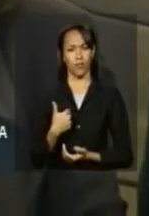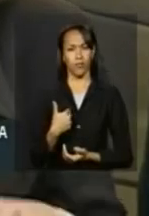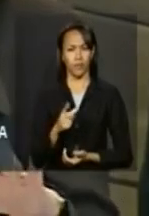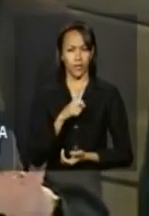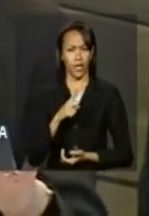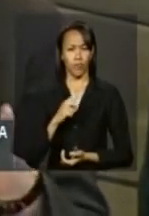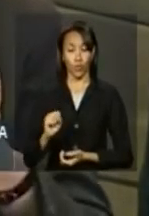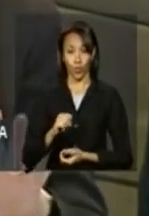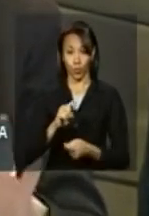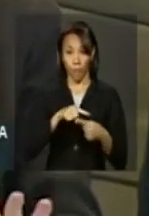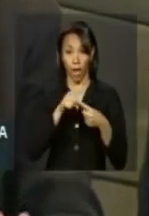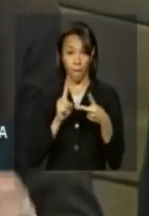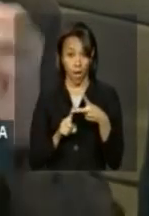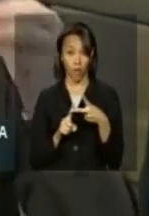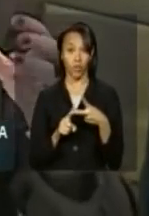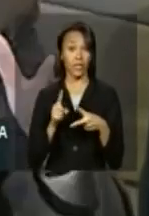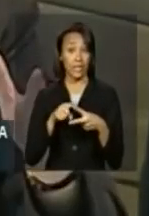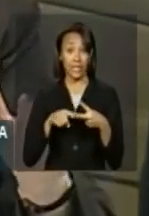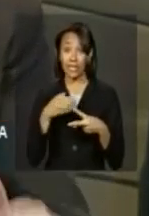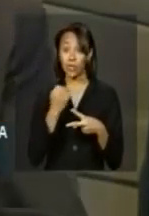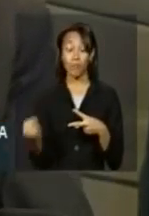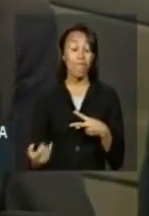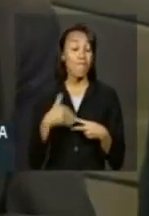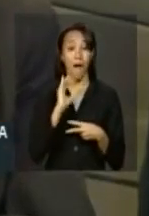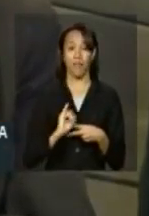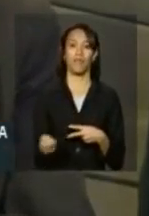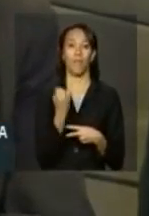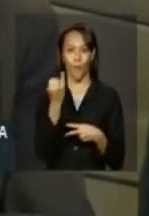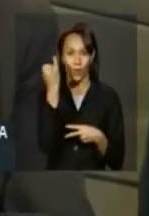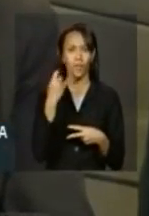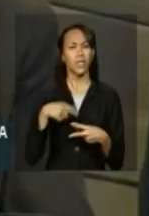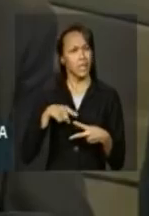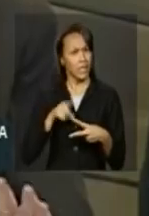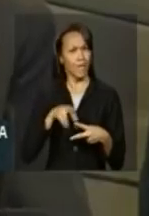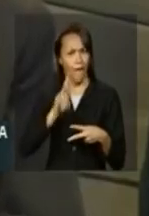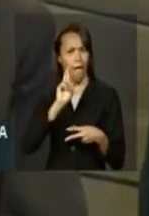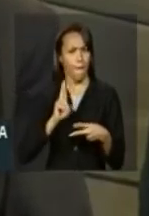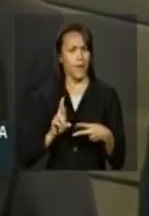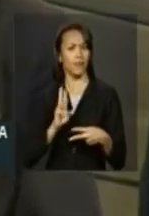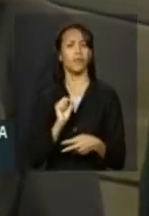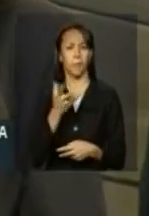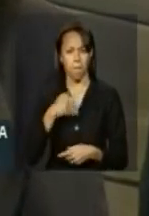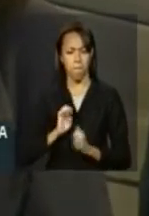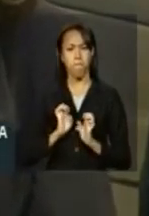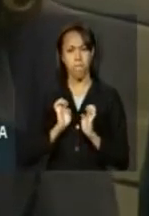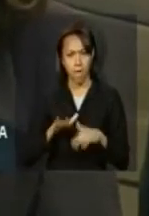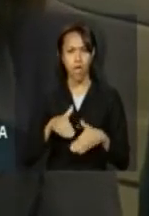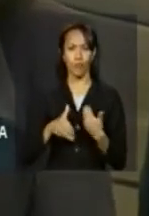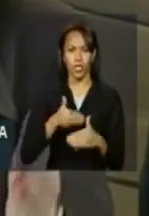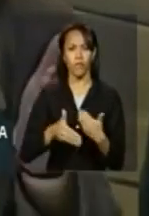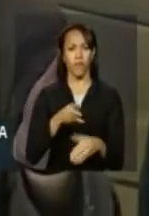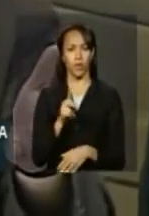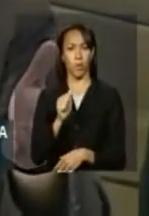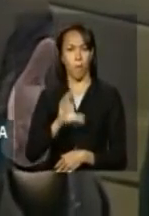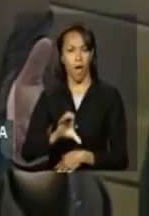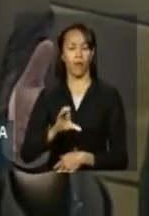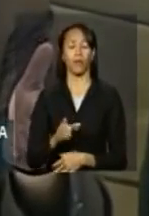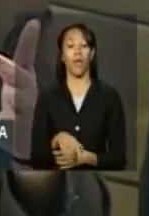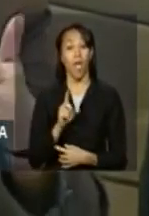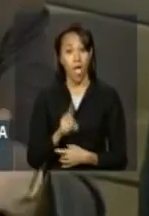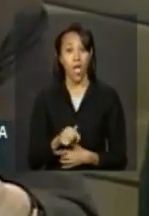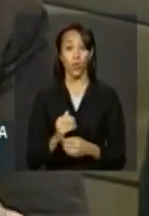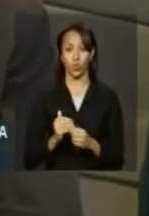dois indicadores que são mais importantes, que representam bem o desempenho do PAC, que são a execução